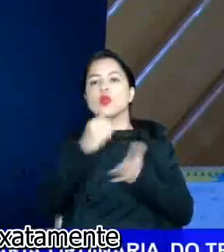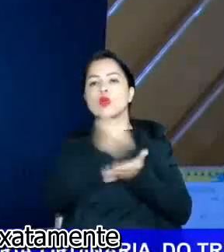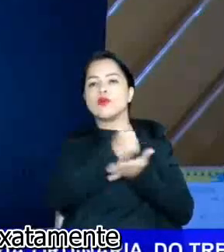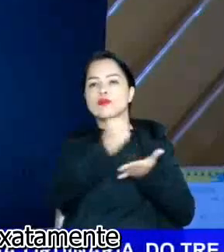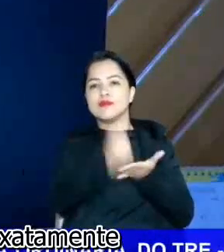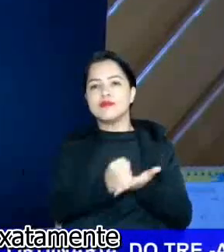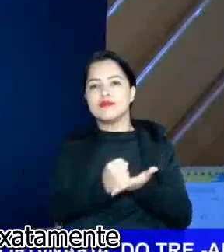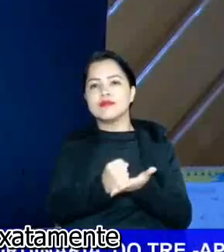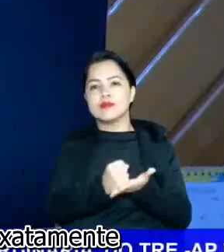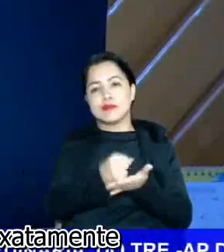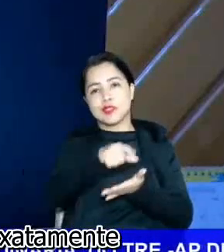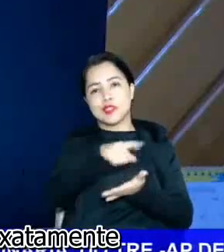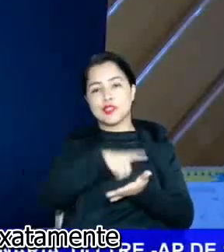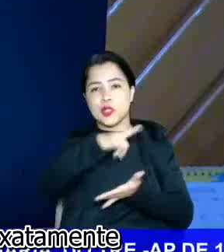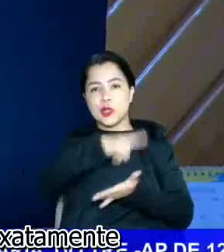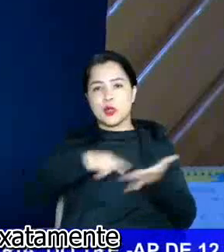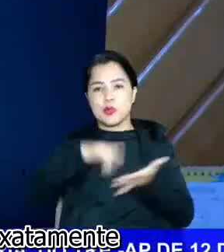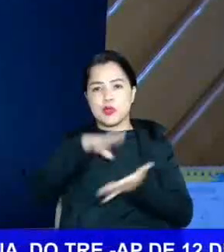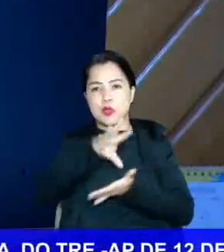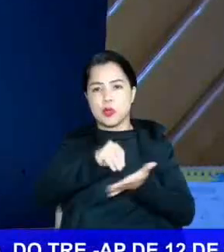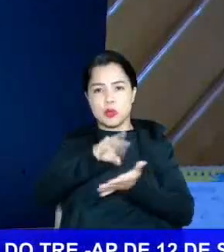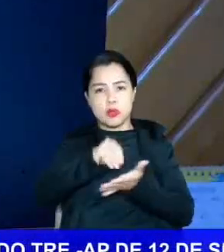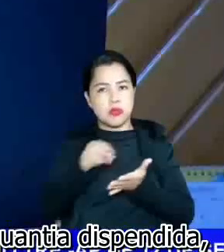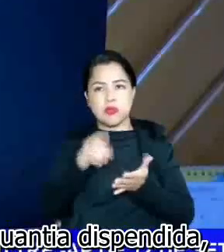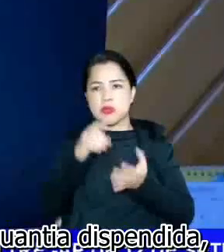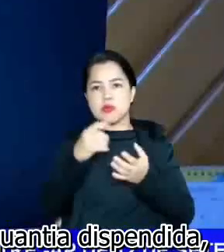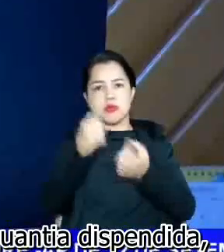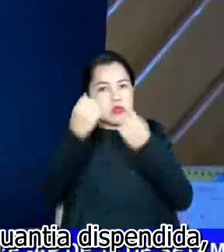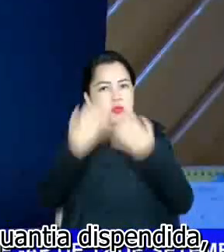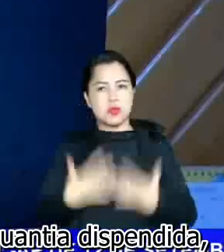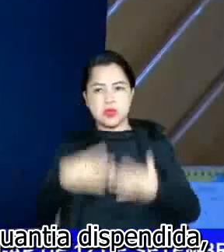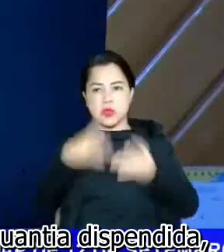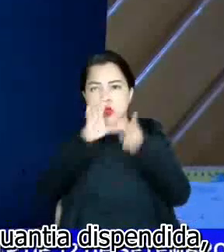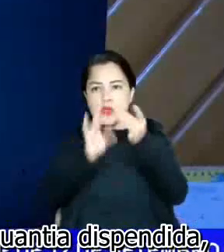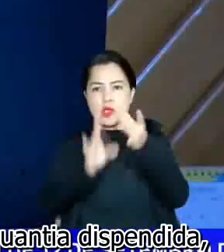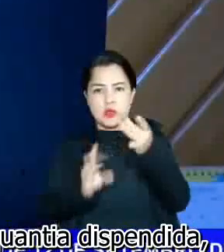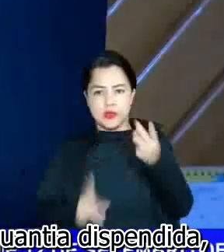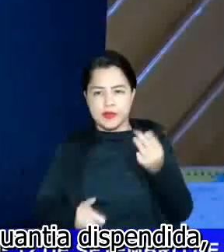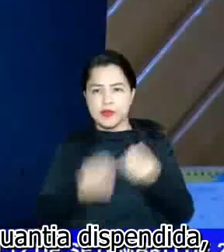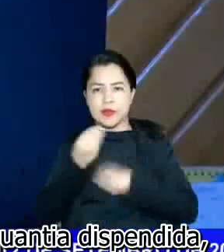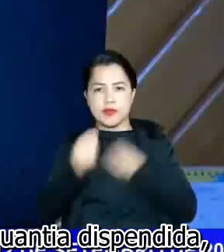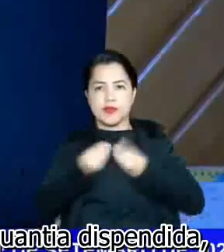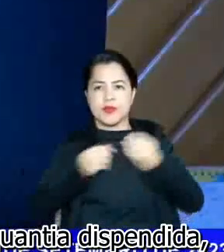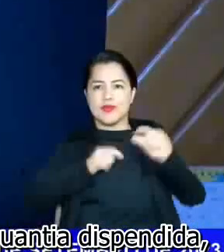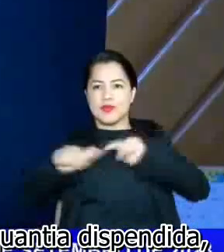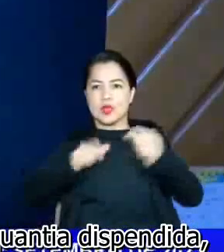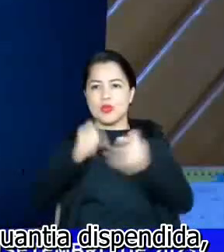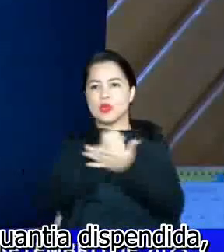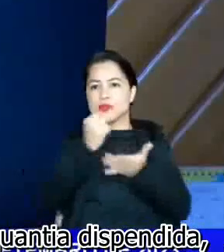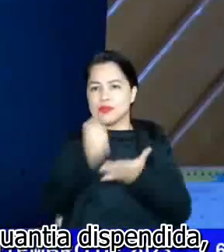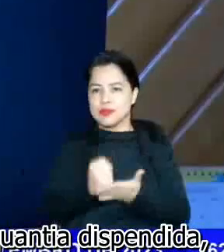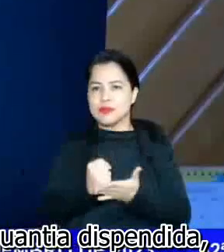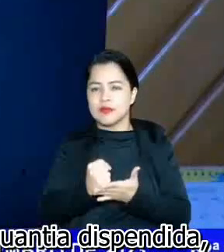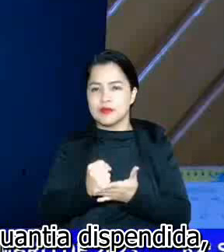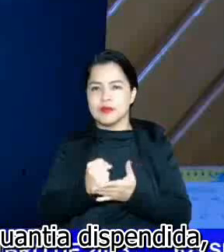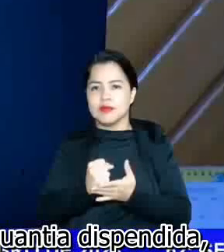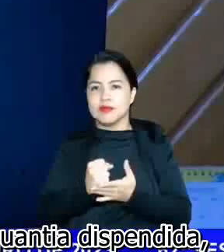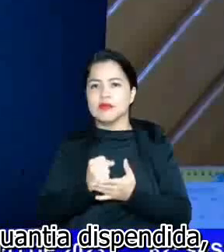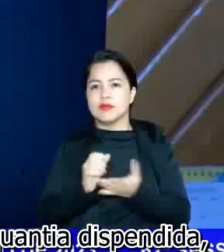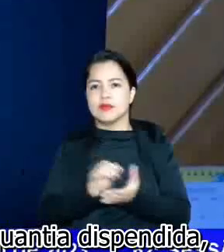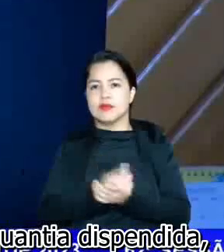contratos com cláusulas genéricas, sem especificar exatamente os delineamentos do serviço contratado, apesar da